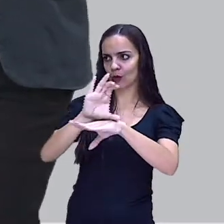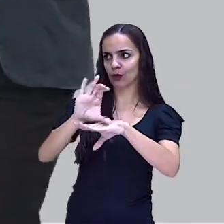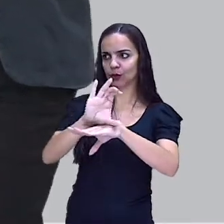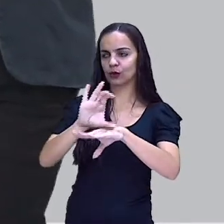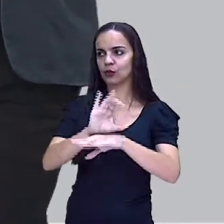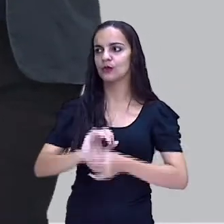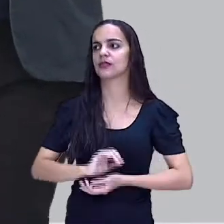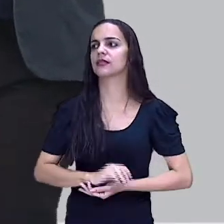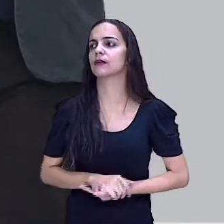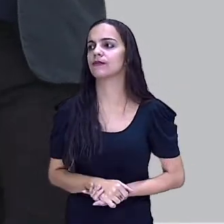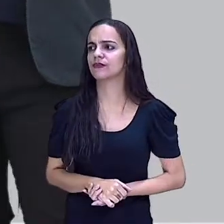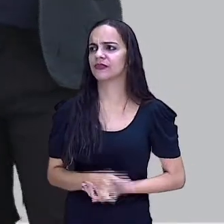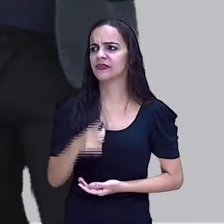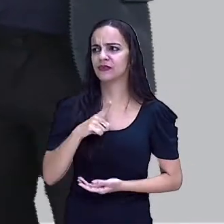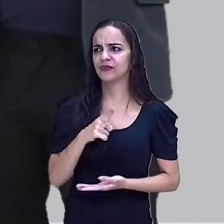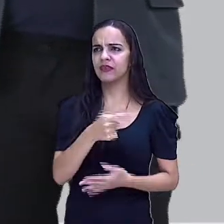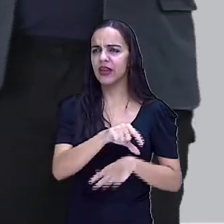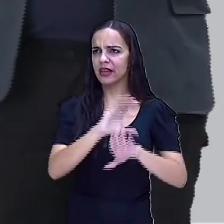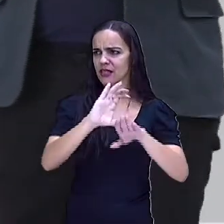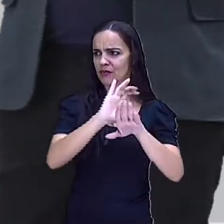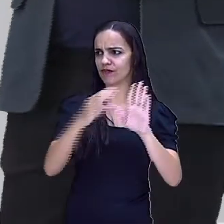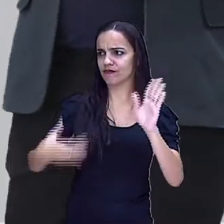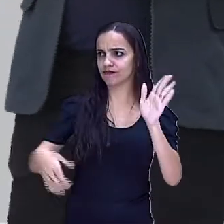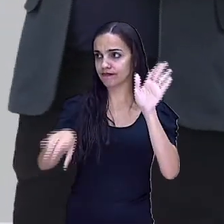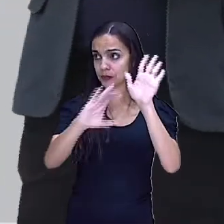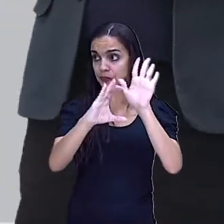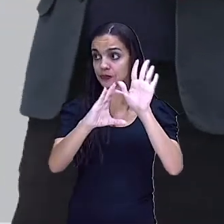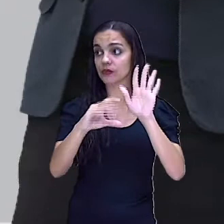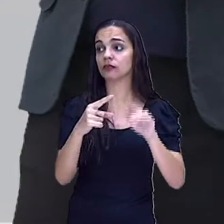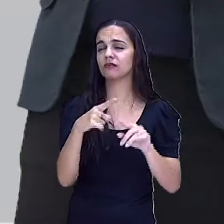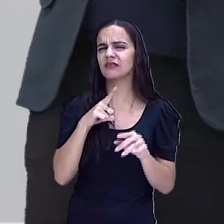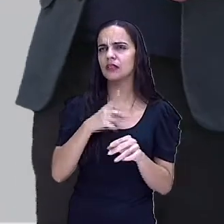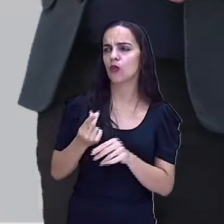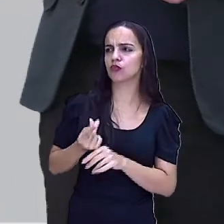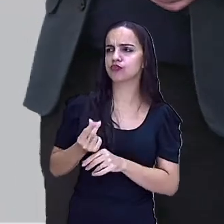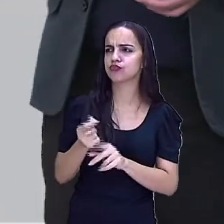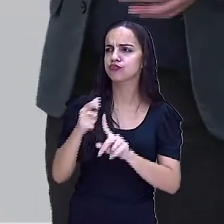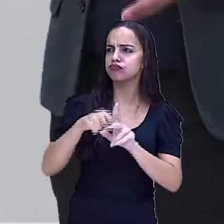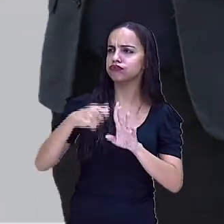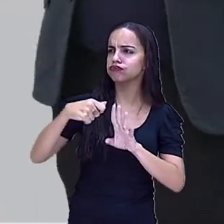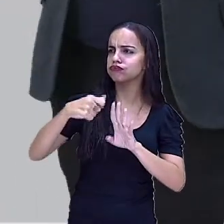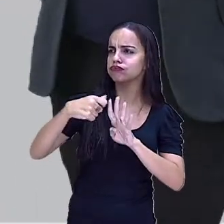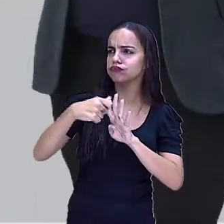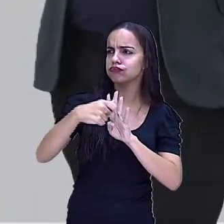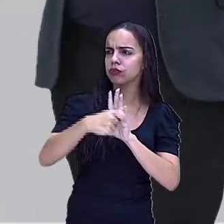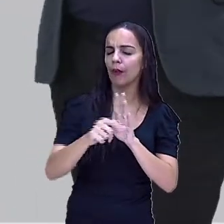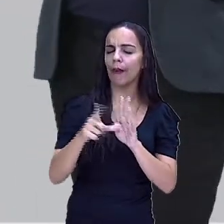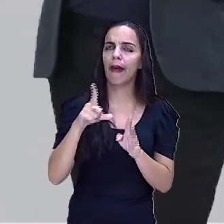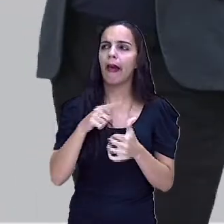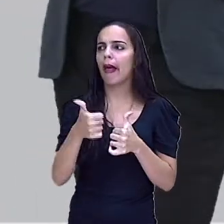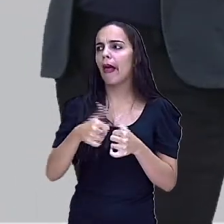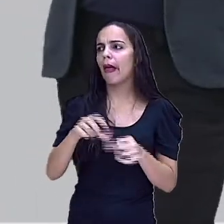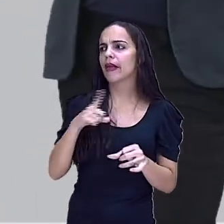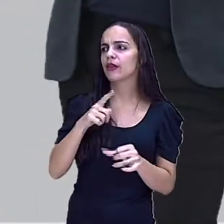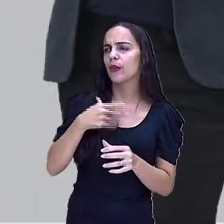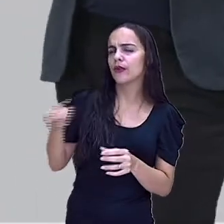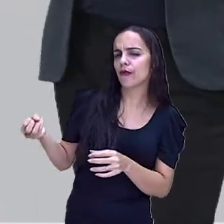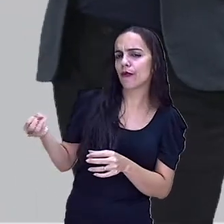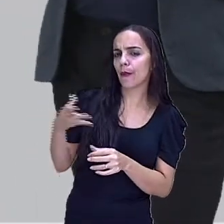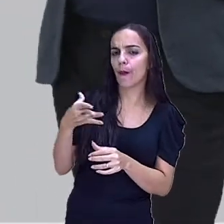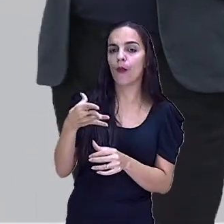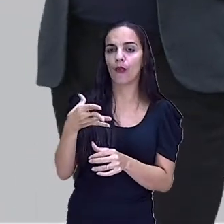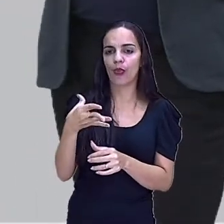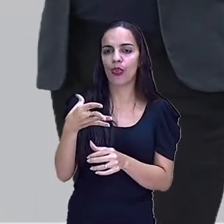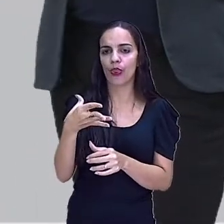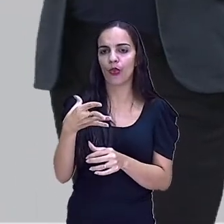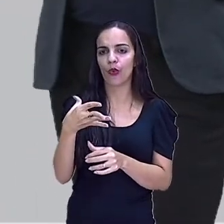Dutra. A Constituinte reuniu-se durante meses até a promulgação da nova